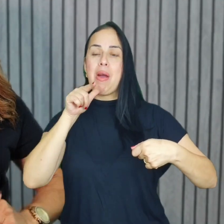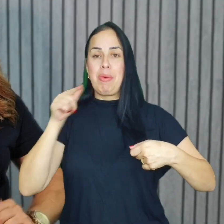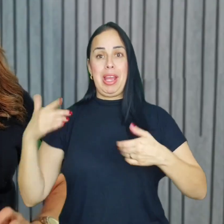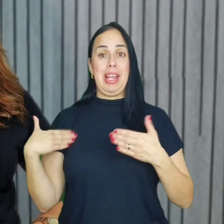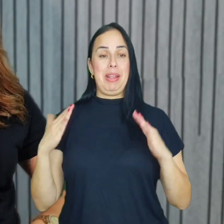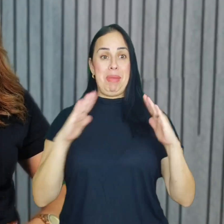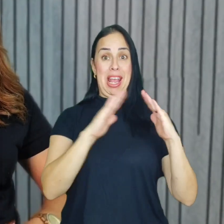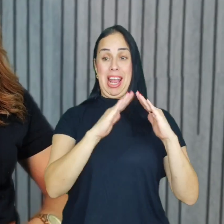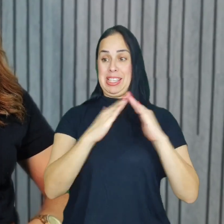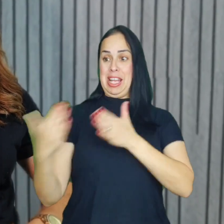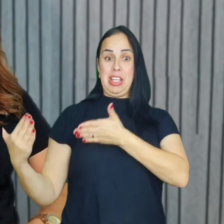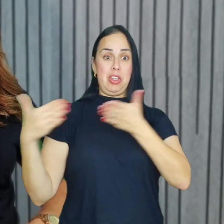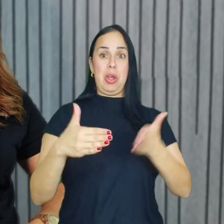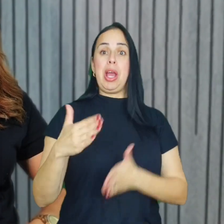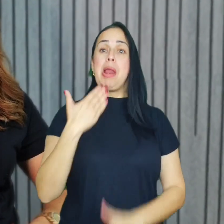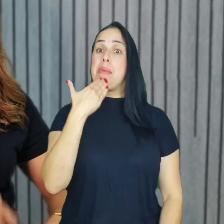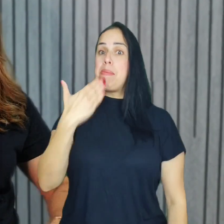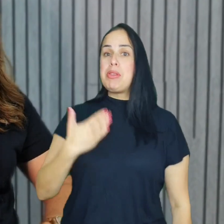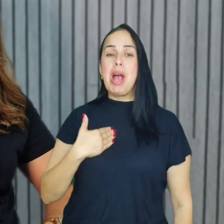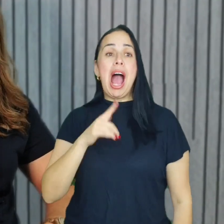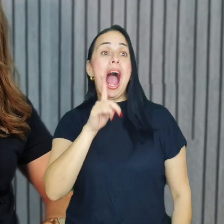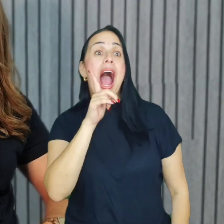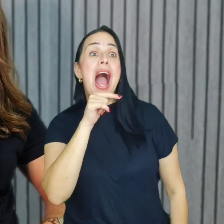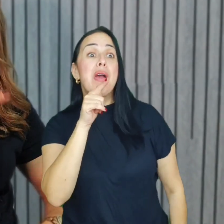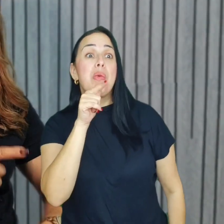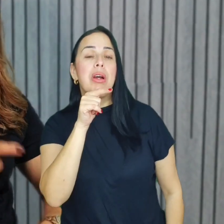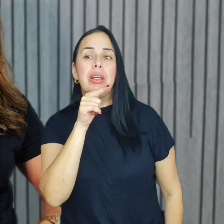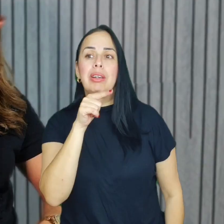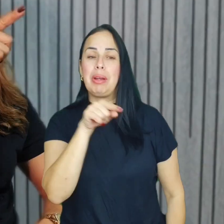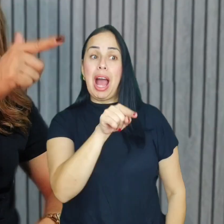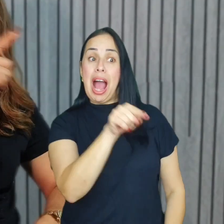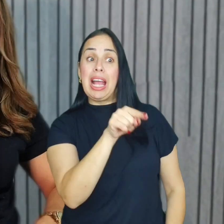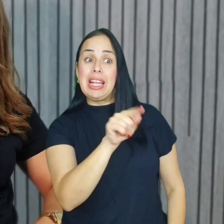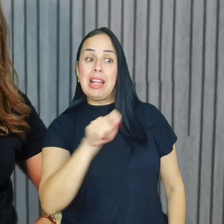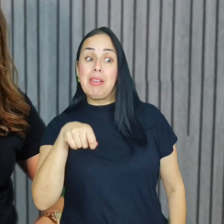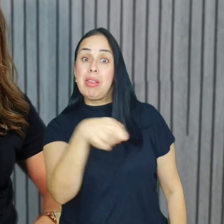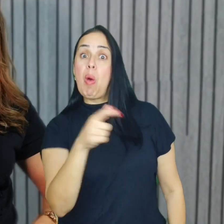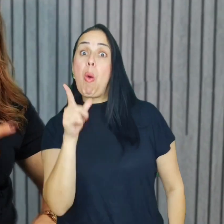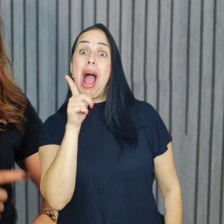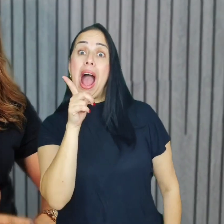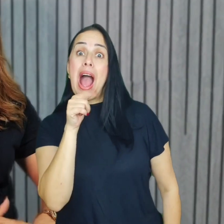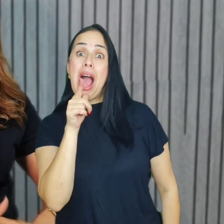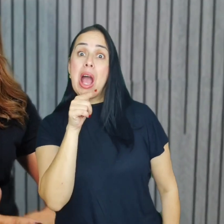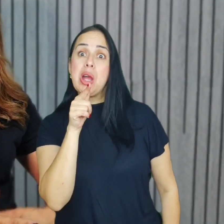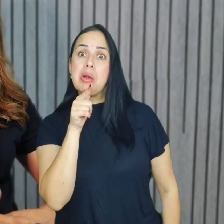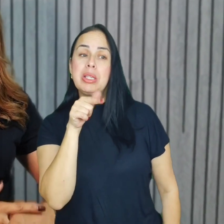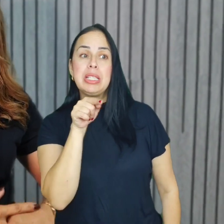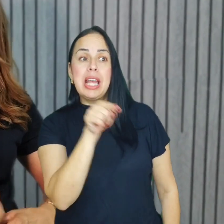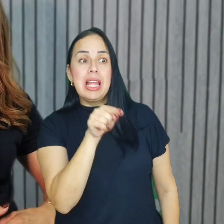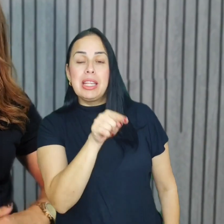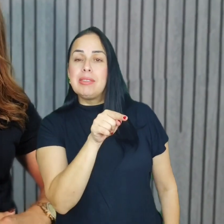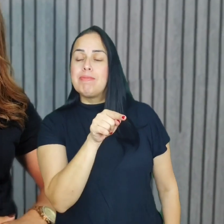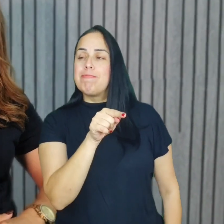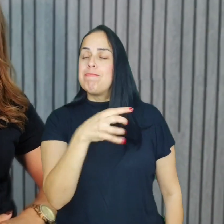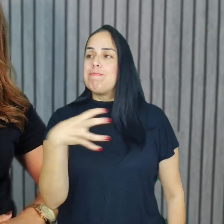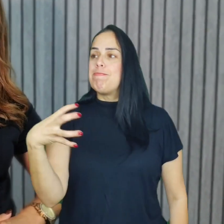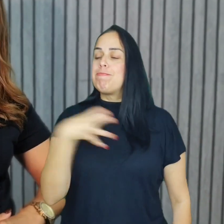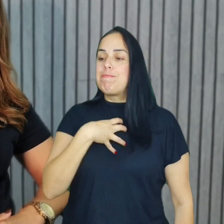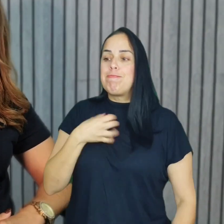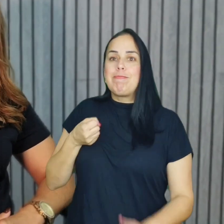água. Ele chegou em casa naquele dia e ele falou para mim assim, é água, aquilo ali é água. Aquilo